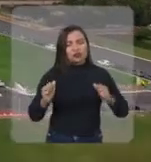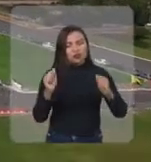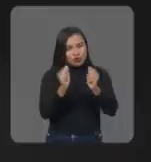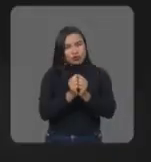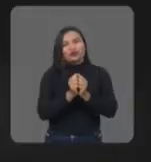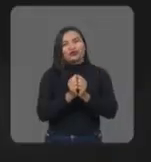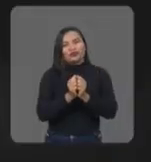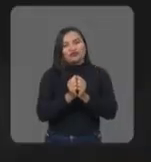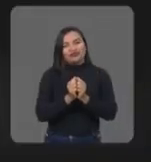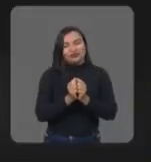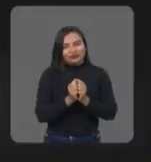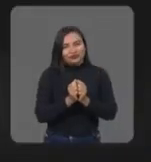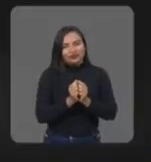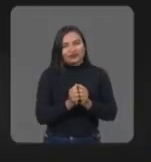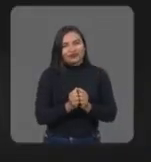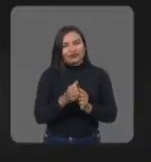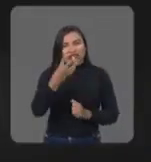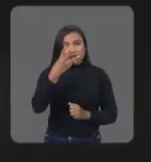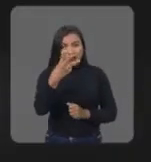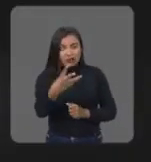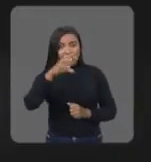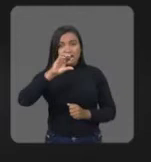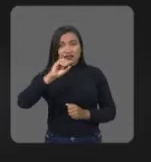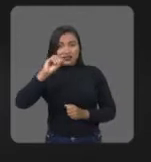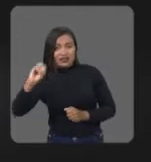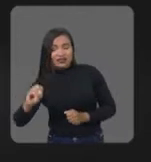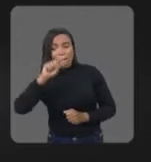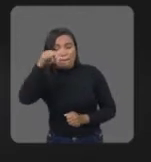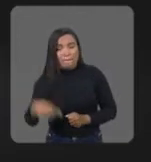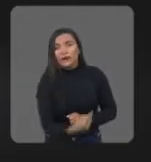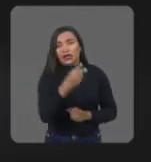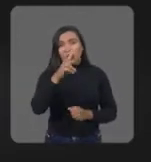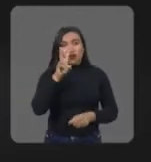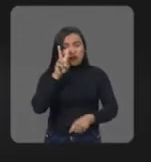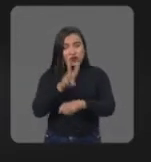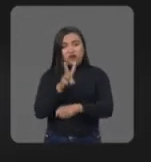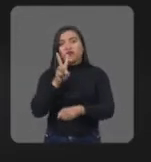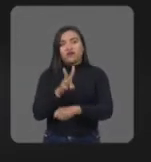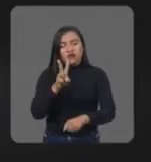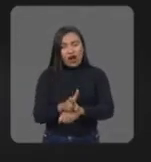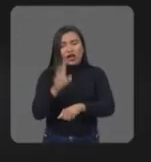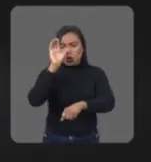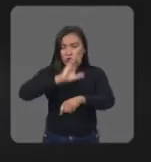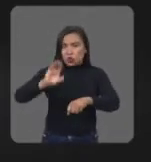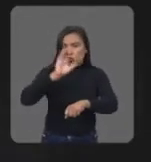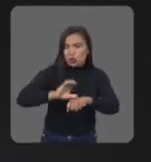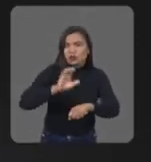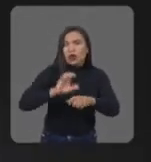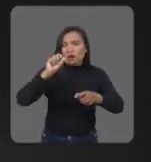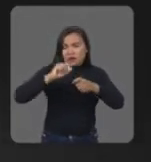Brasil. 300 mil vagas. 5 cursos especialmente idealizados para os